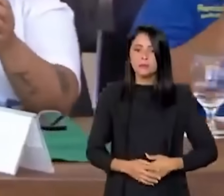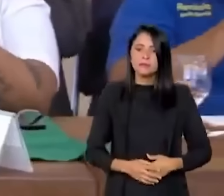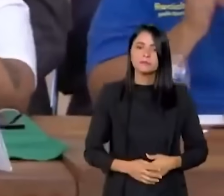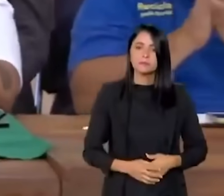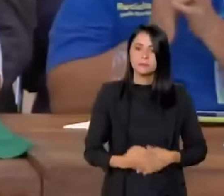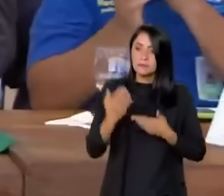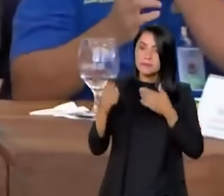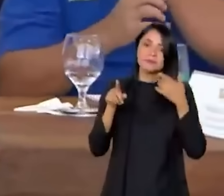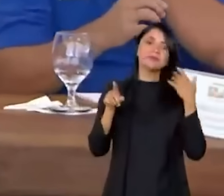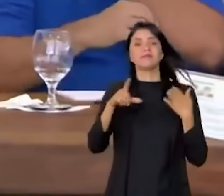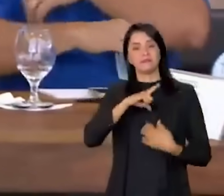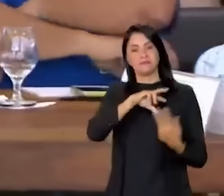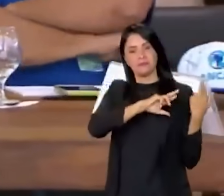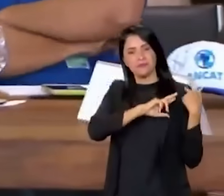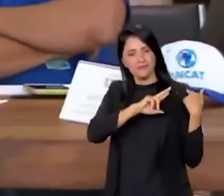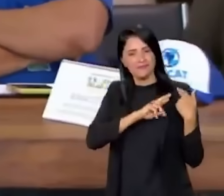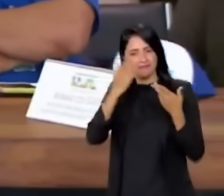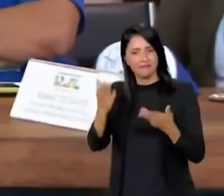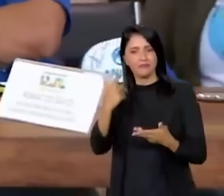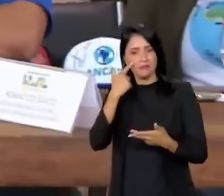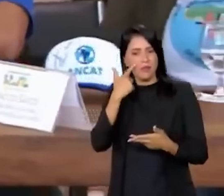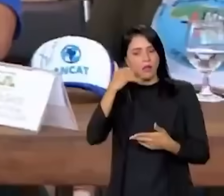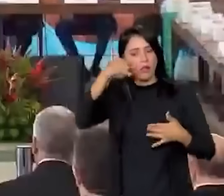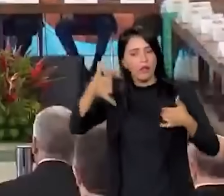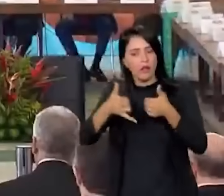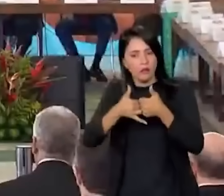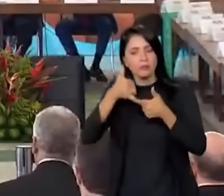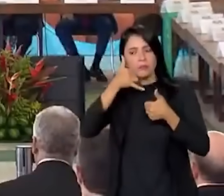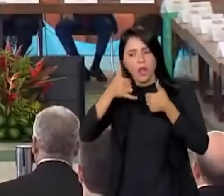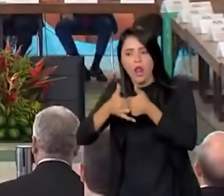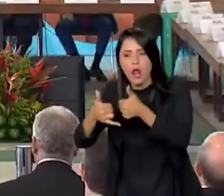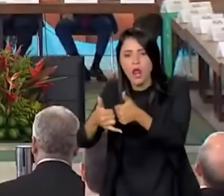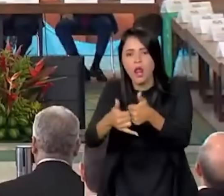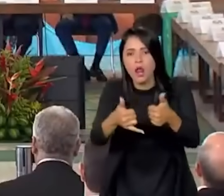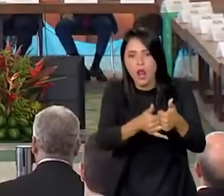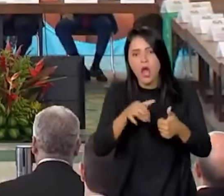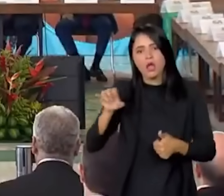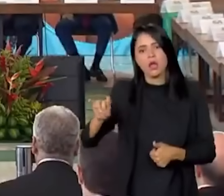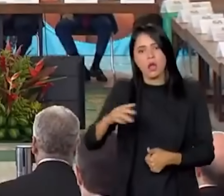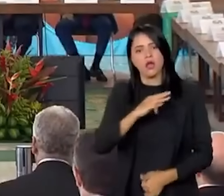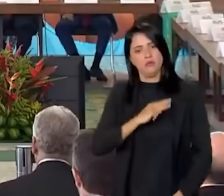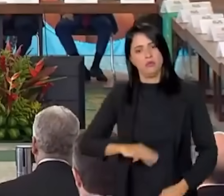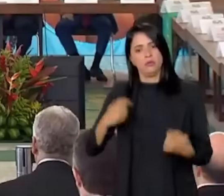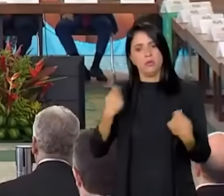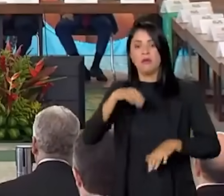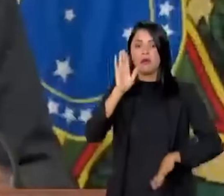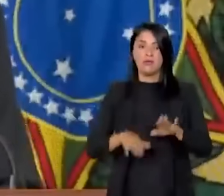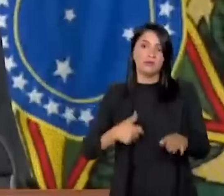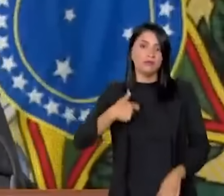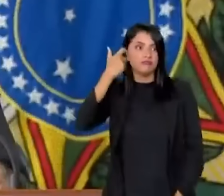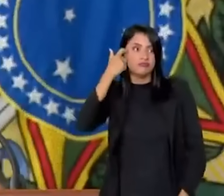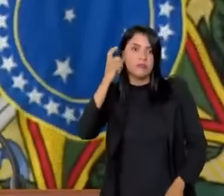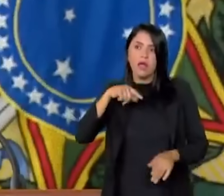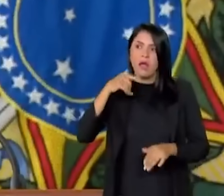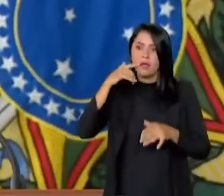E você tem a responsabilidade de pegar o telefone e ligar para cada ministro. Porque também muitas vezes a gente acha que todo